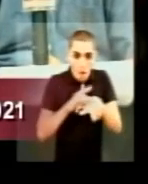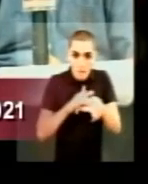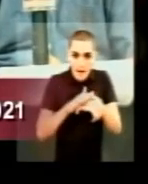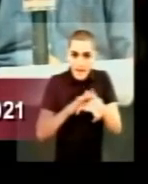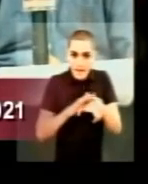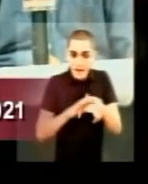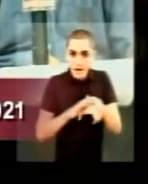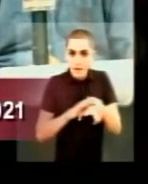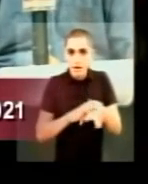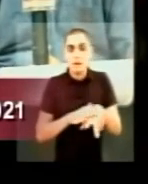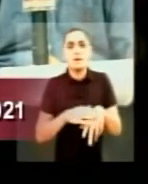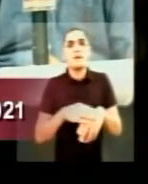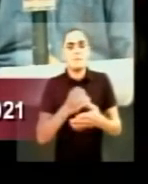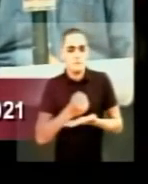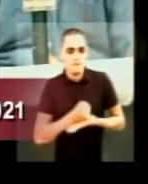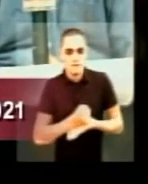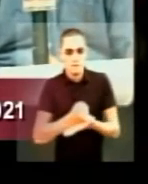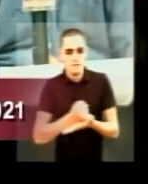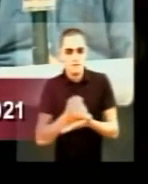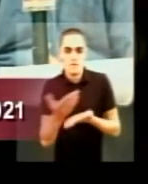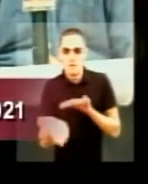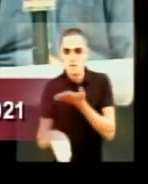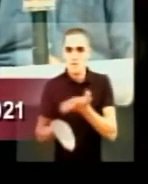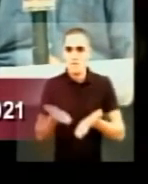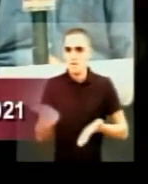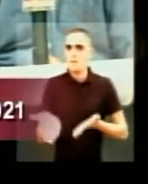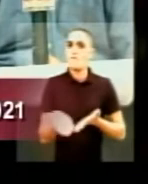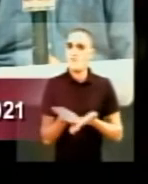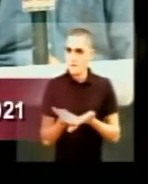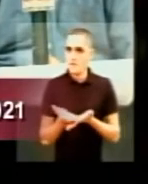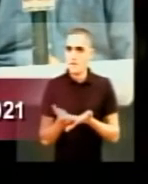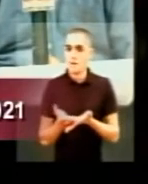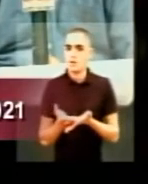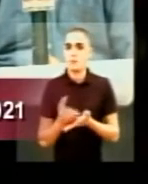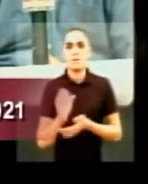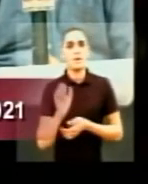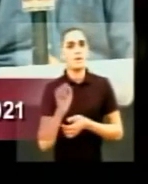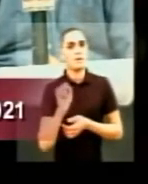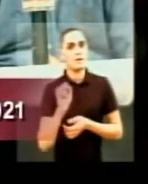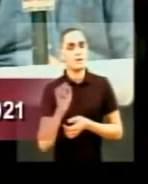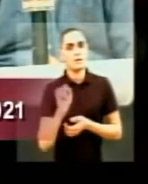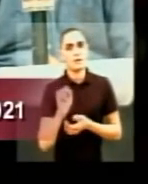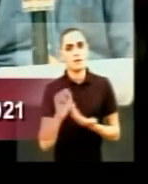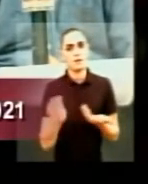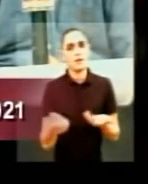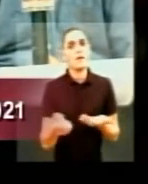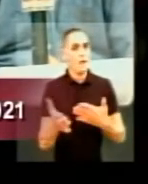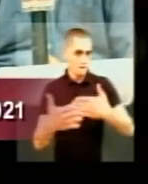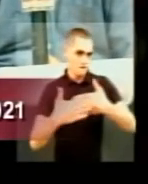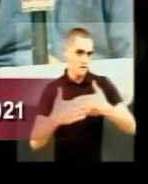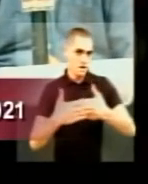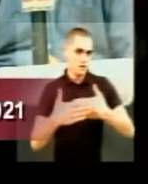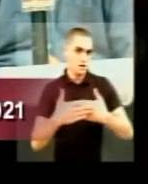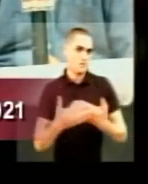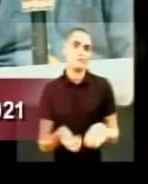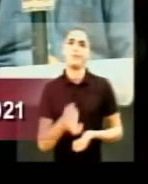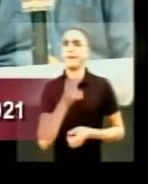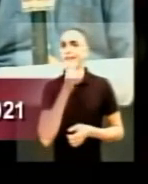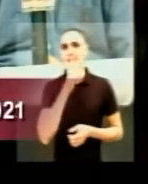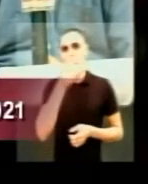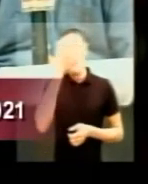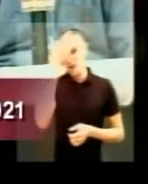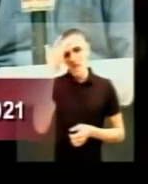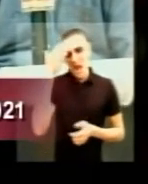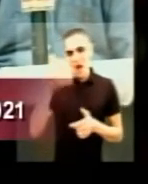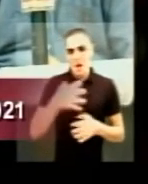regulados e essa é uma unidade fechada, ou seja, não é para atendimento primário. As pessoas não